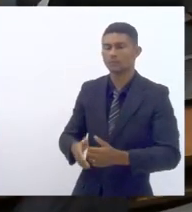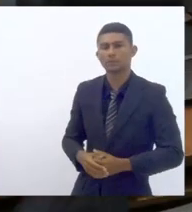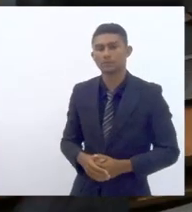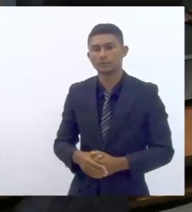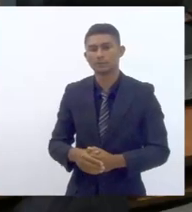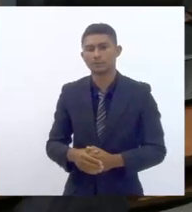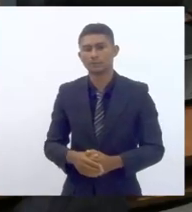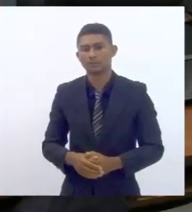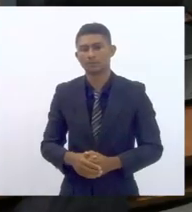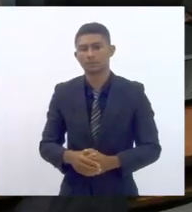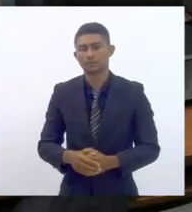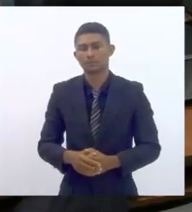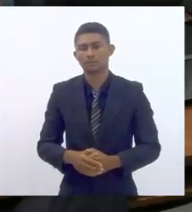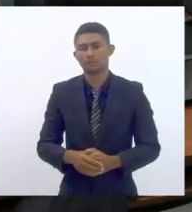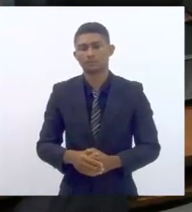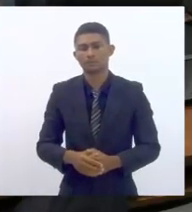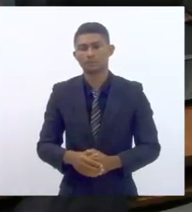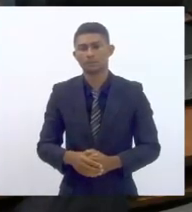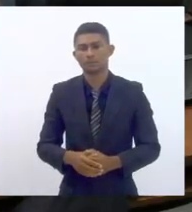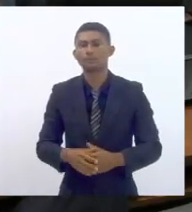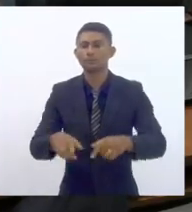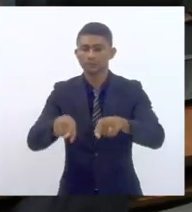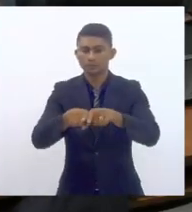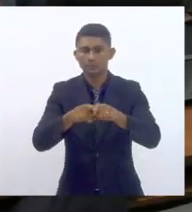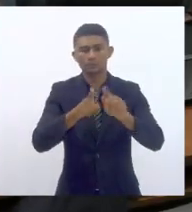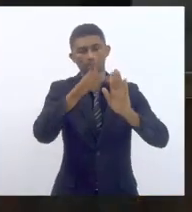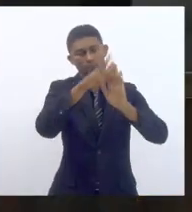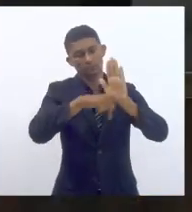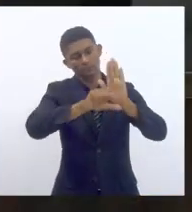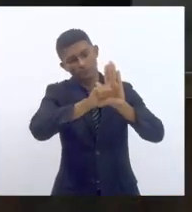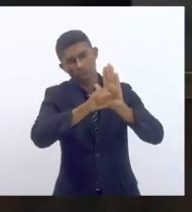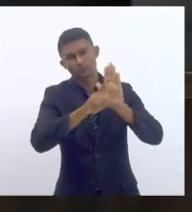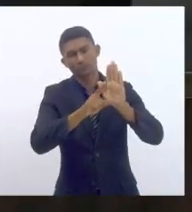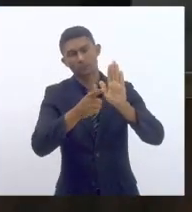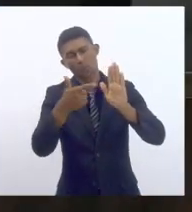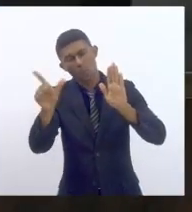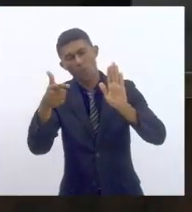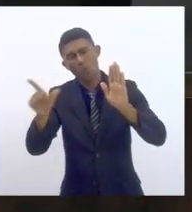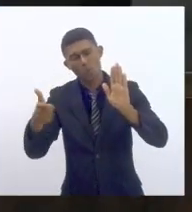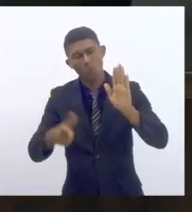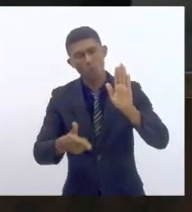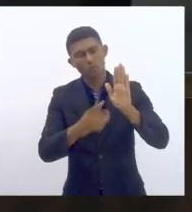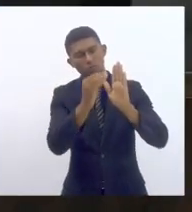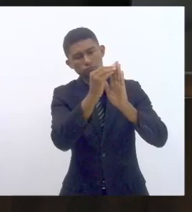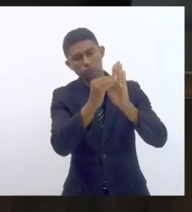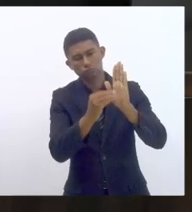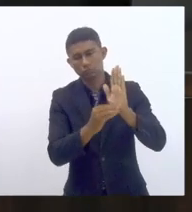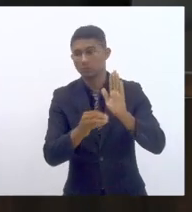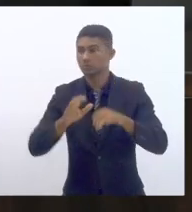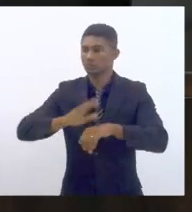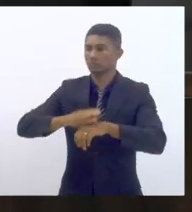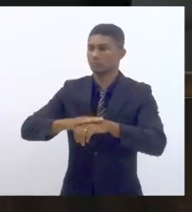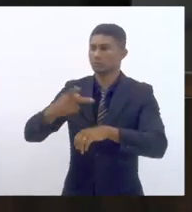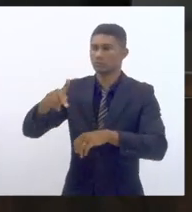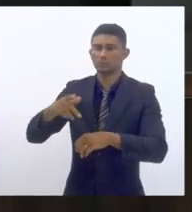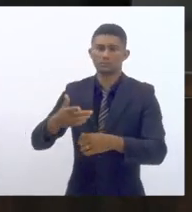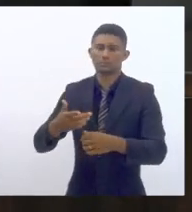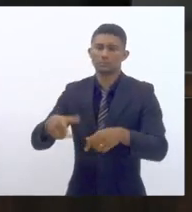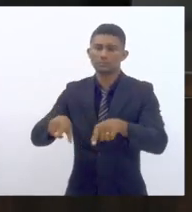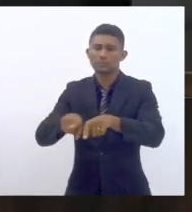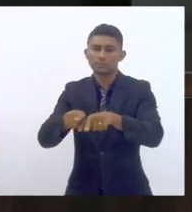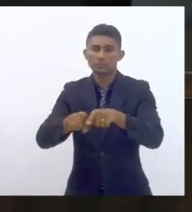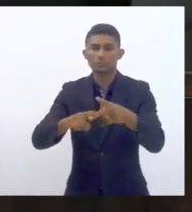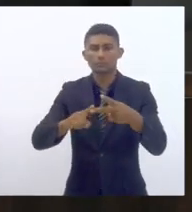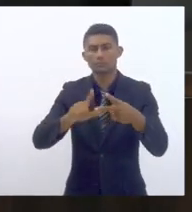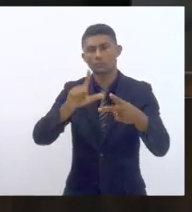nós tivemos alguns outros projetos de autoria de Vossa Excelência e da deputada Lucinha, que é pela